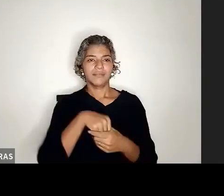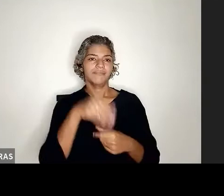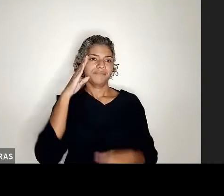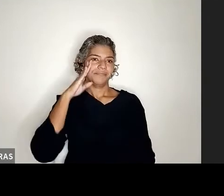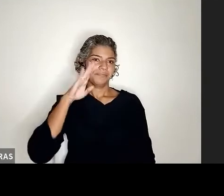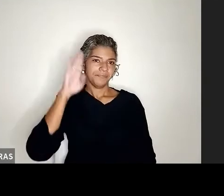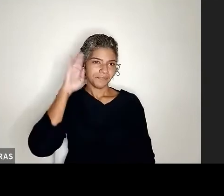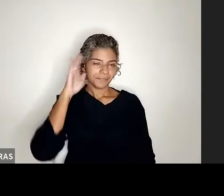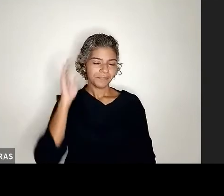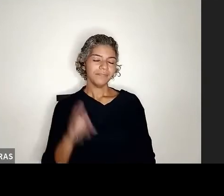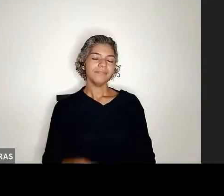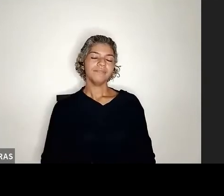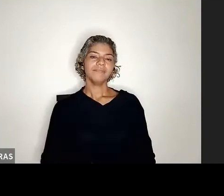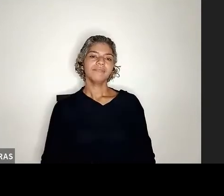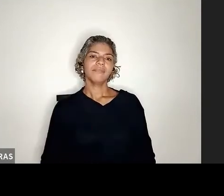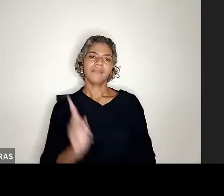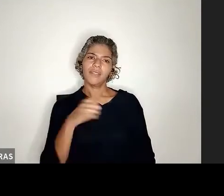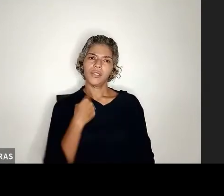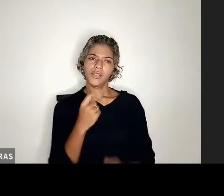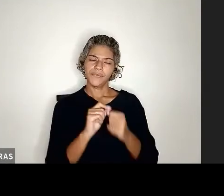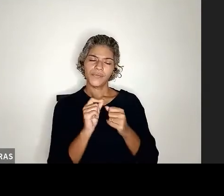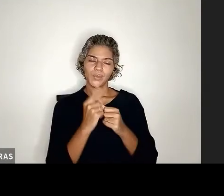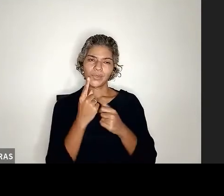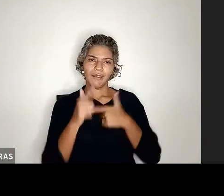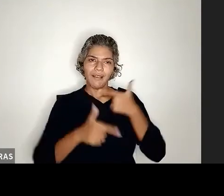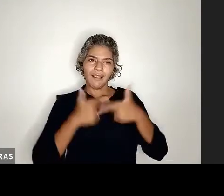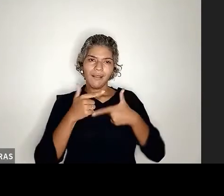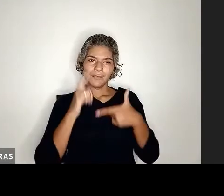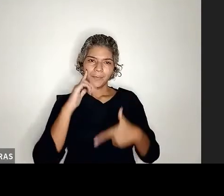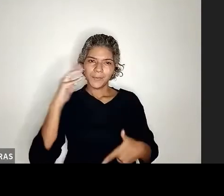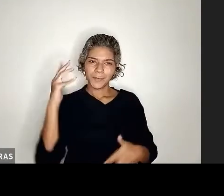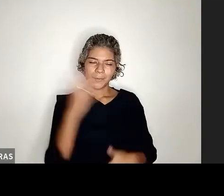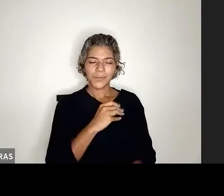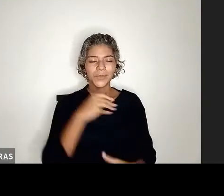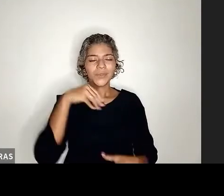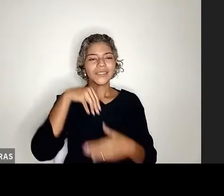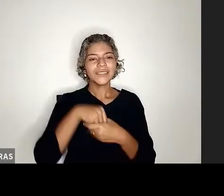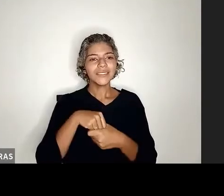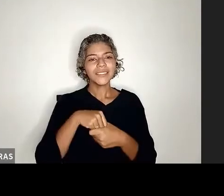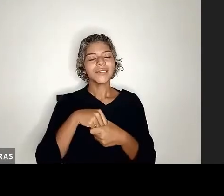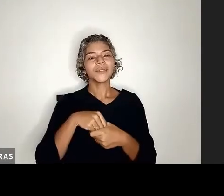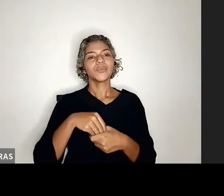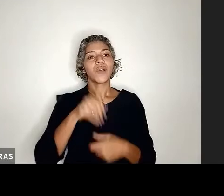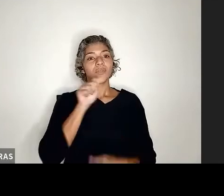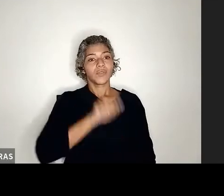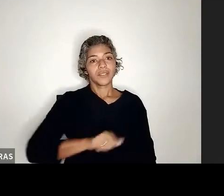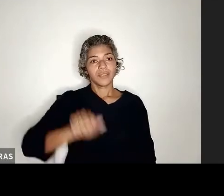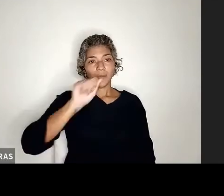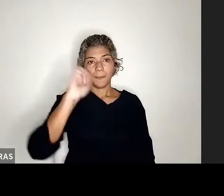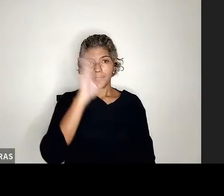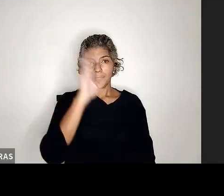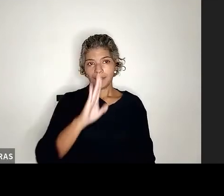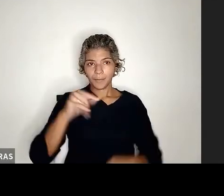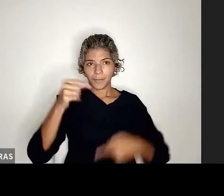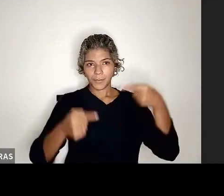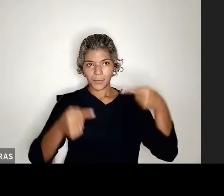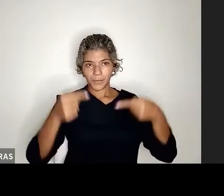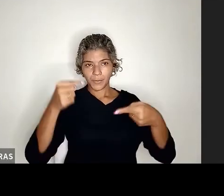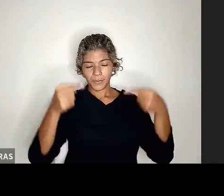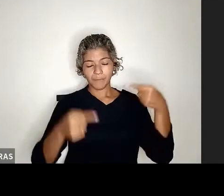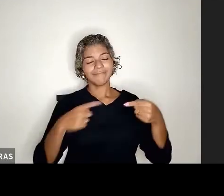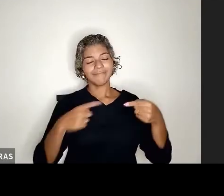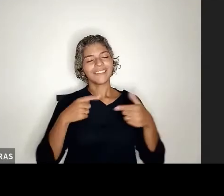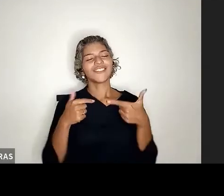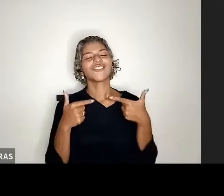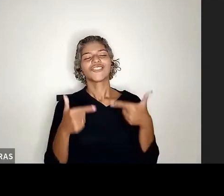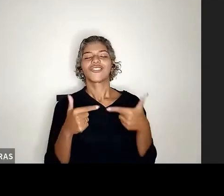da diretoria da Associação Brasileira de Ciência e Política e tive a sorte de ter como diretora, minha diretora, né? Eu fui a diretora